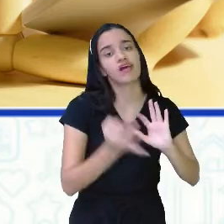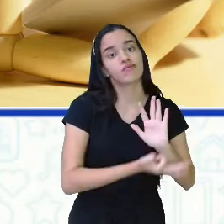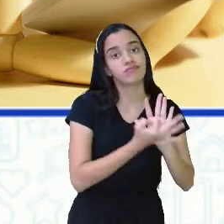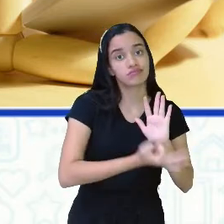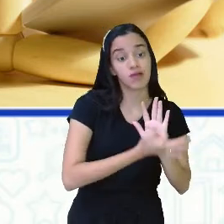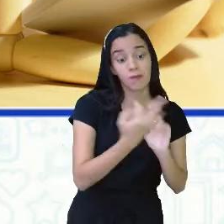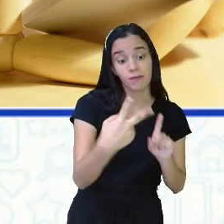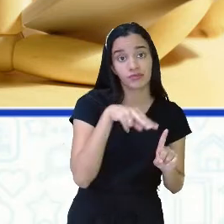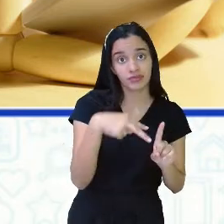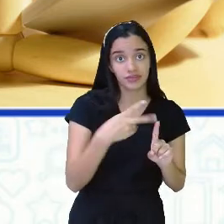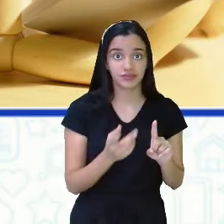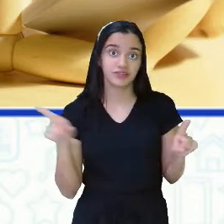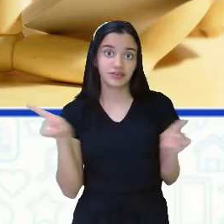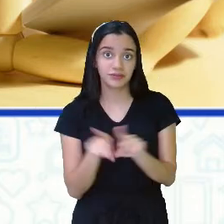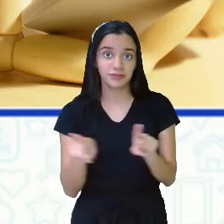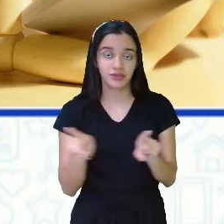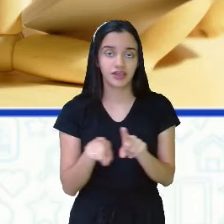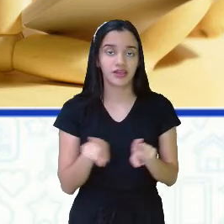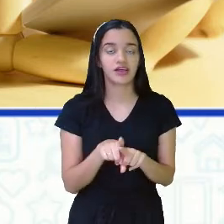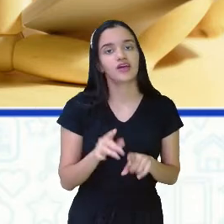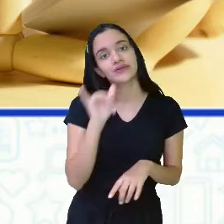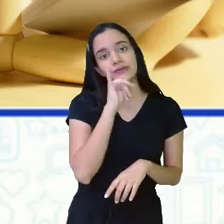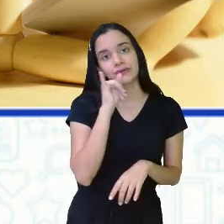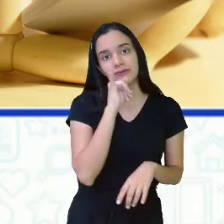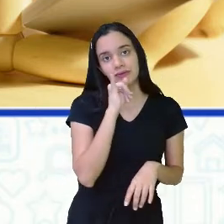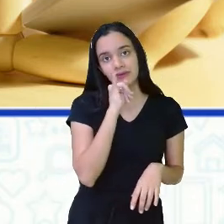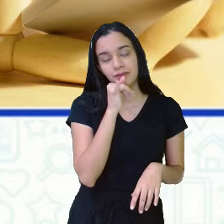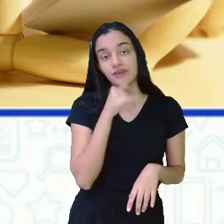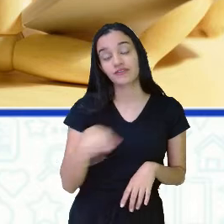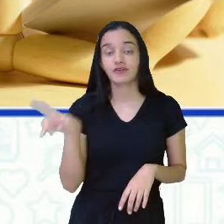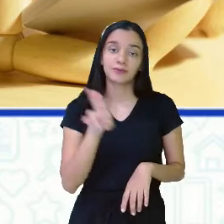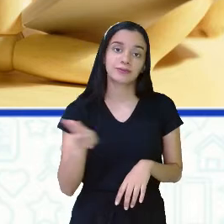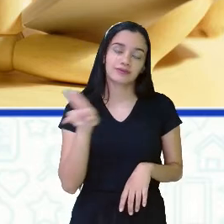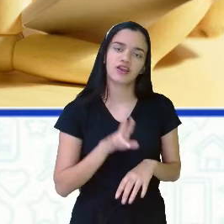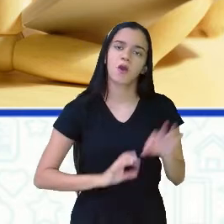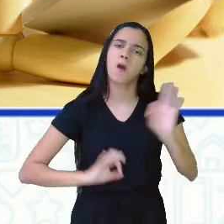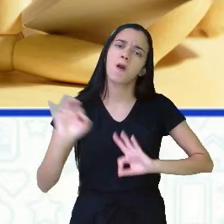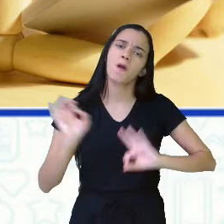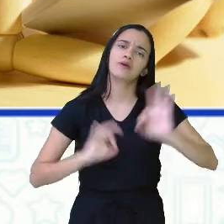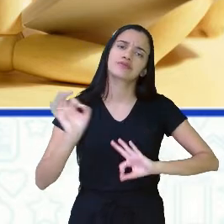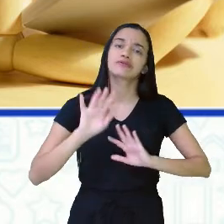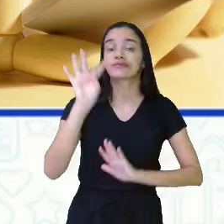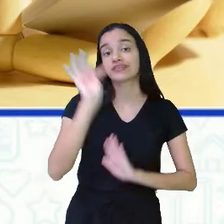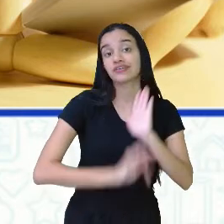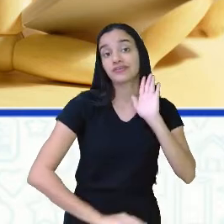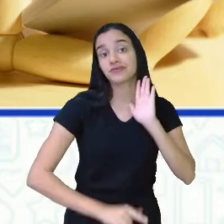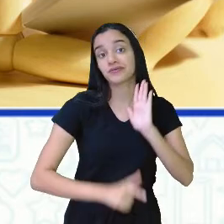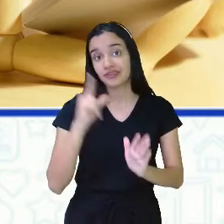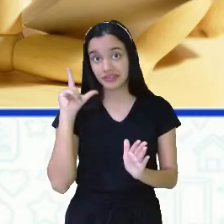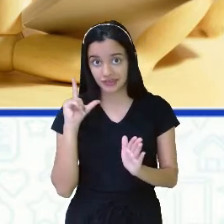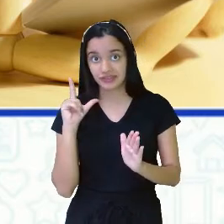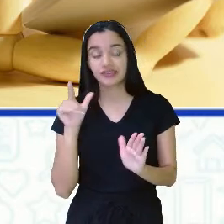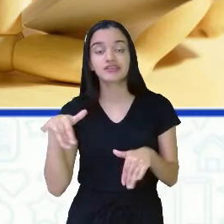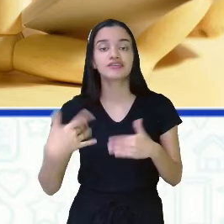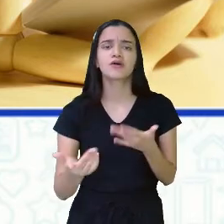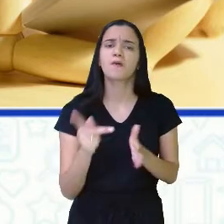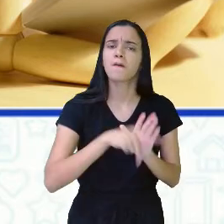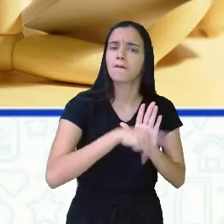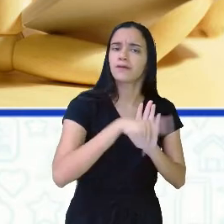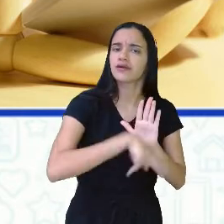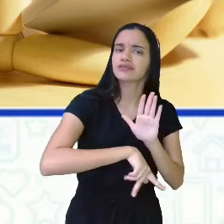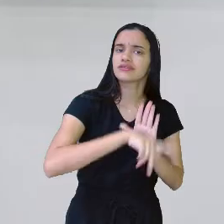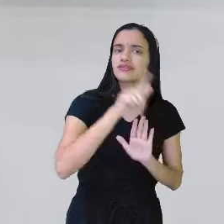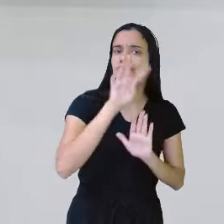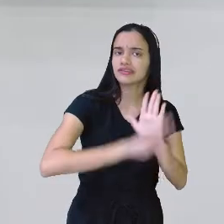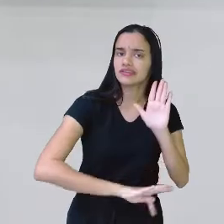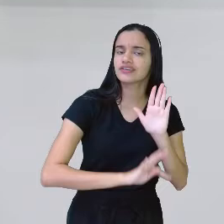nossos pontos de vista, os exemplos que a gente vai usar, a gente organiza o nosso texto antes. Esse projeto de texto